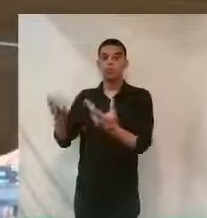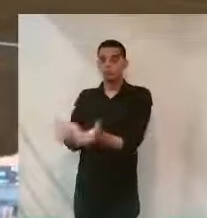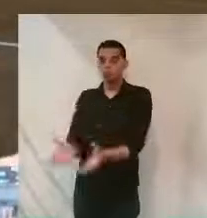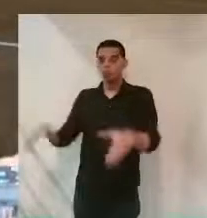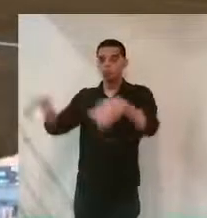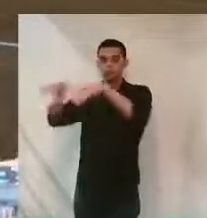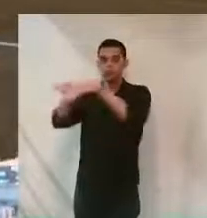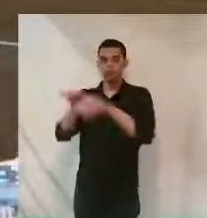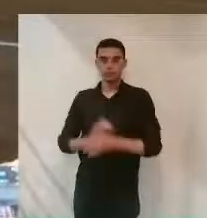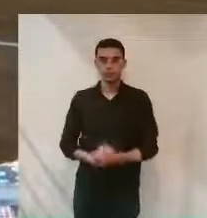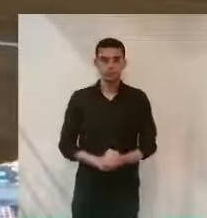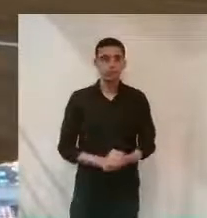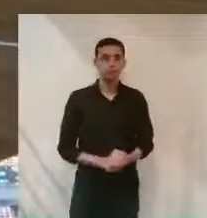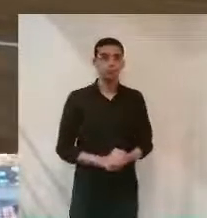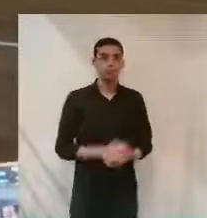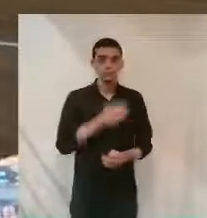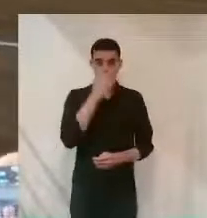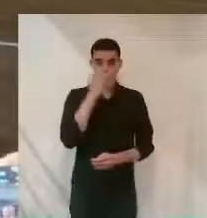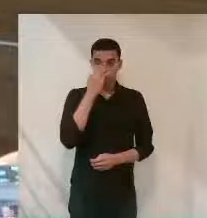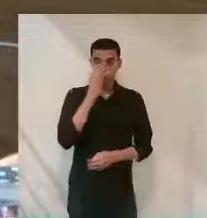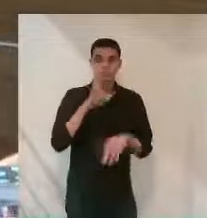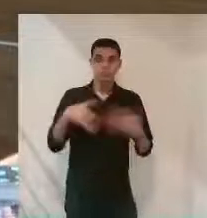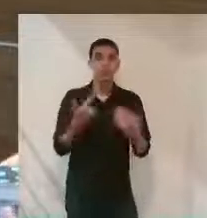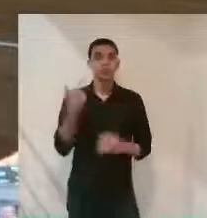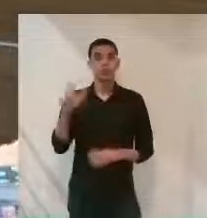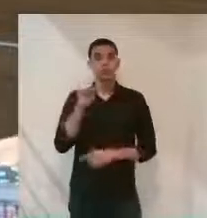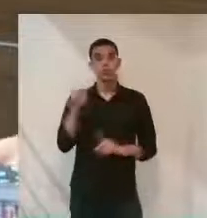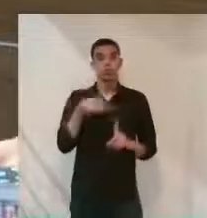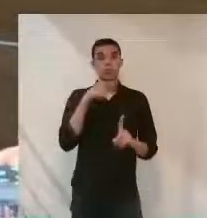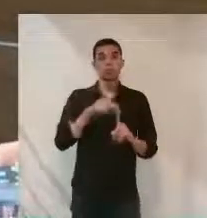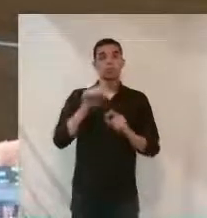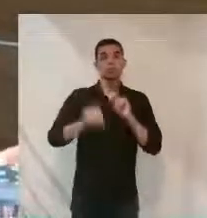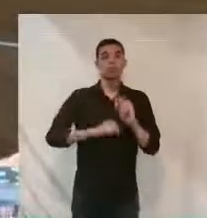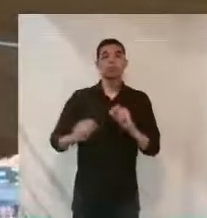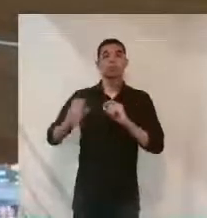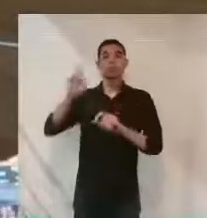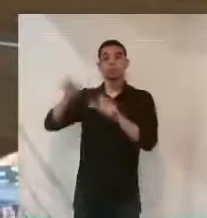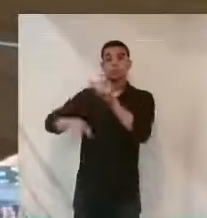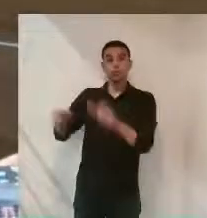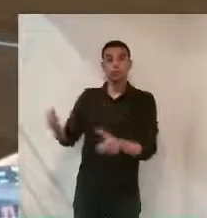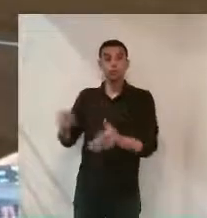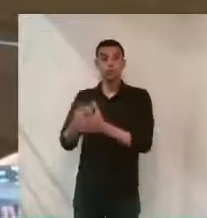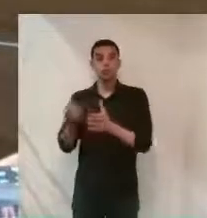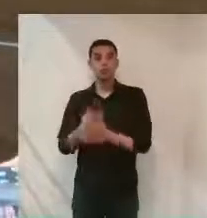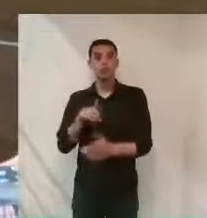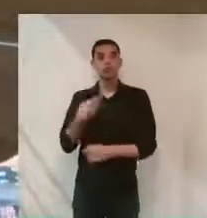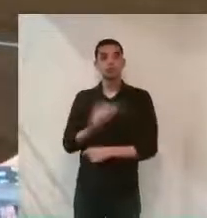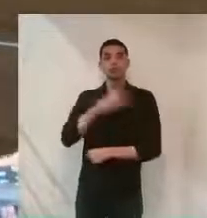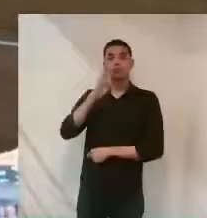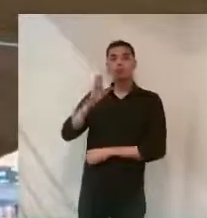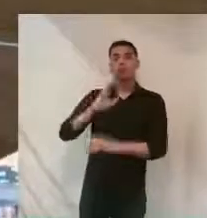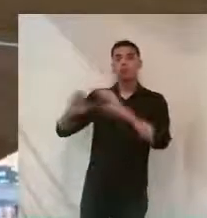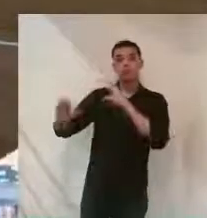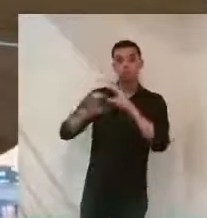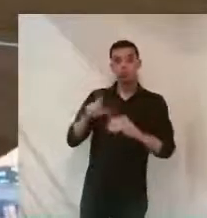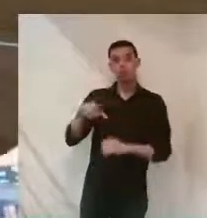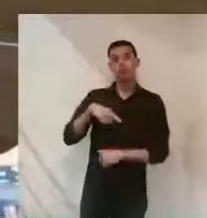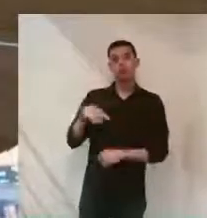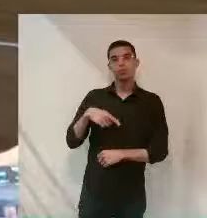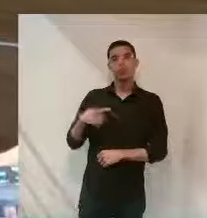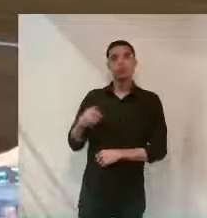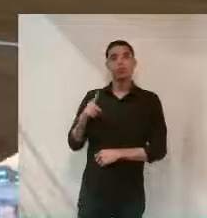completa. O outro objetivo é abrir o canal direto com o consumidor final. Isso a gente tem através de um dos